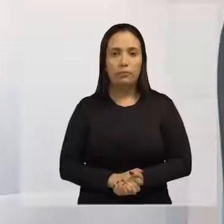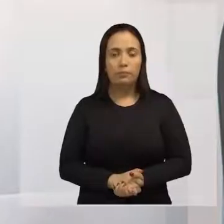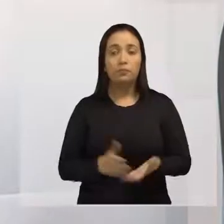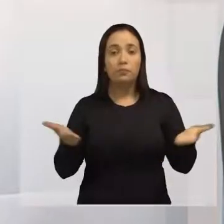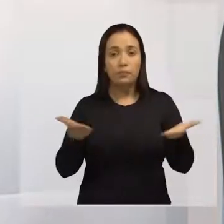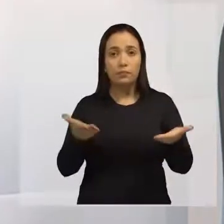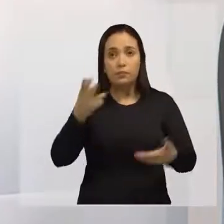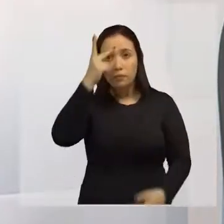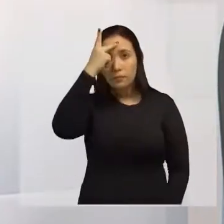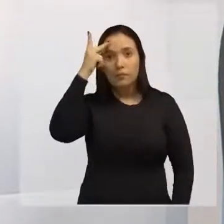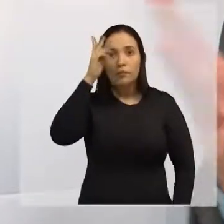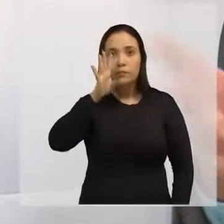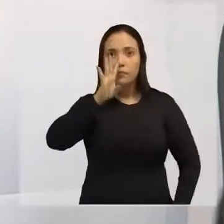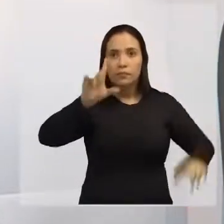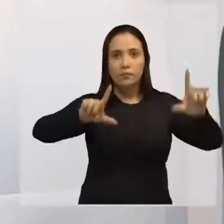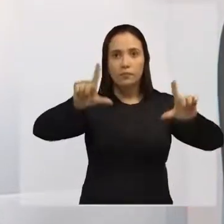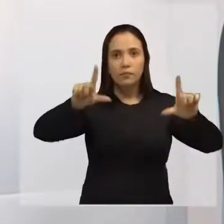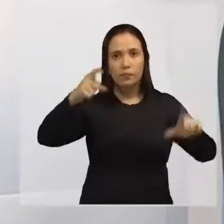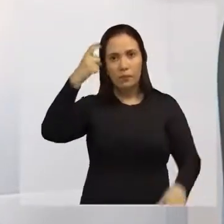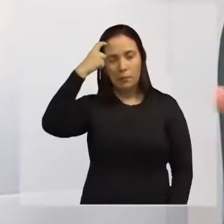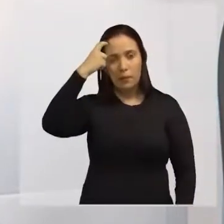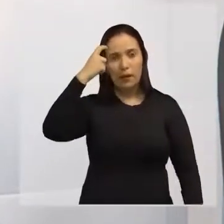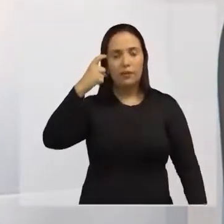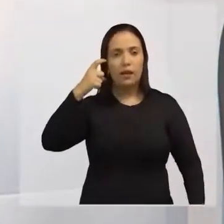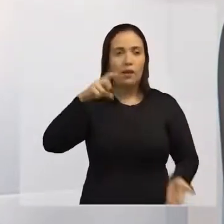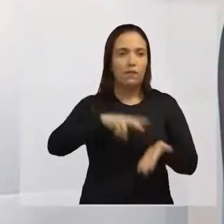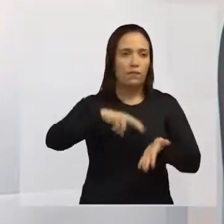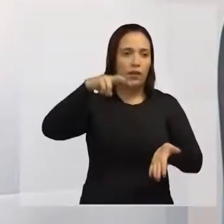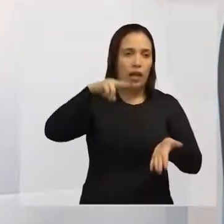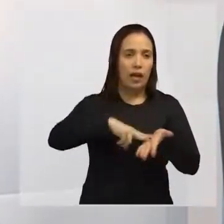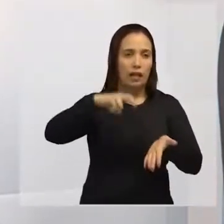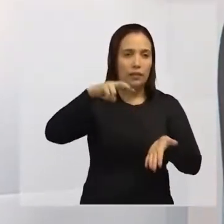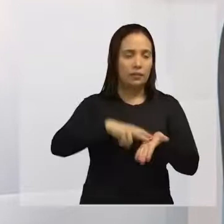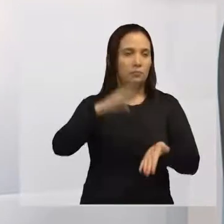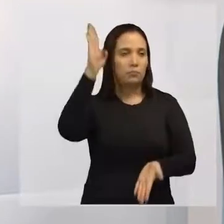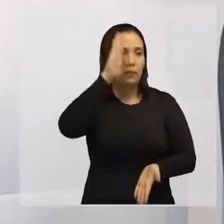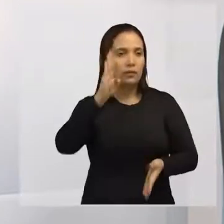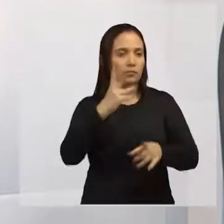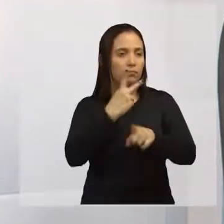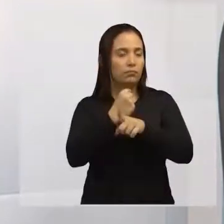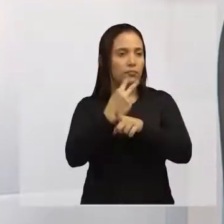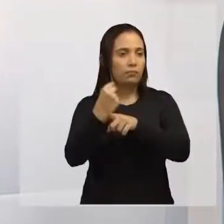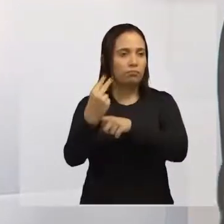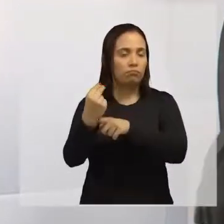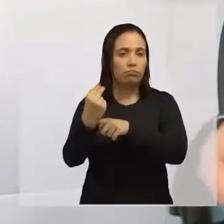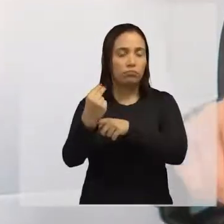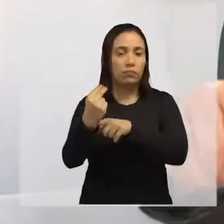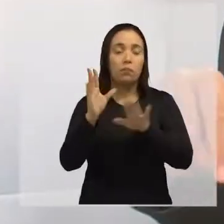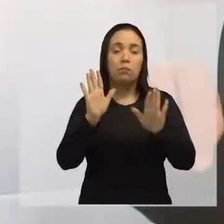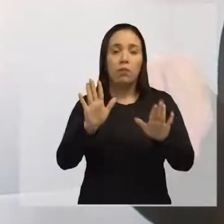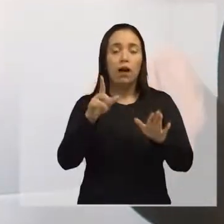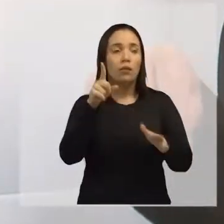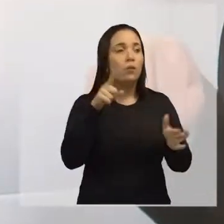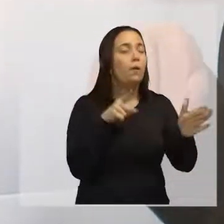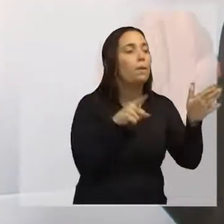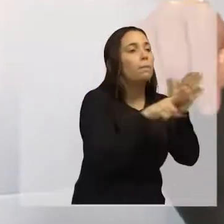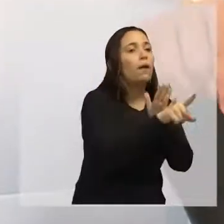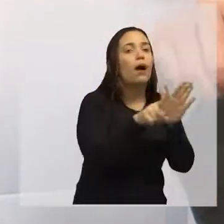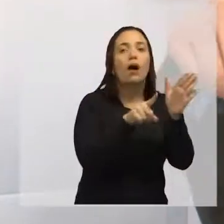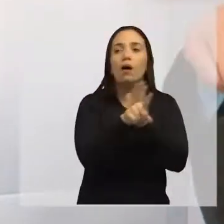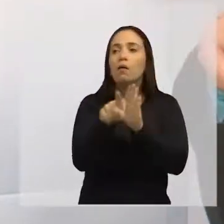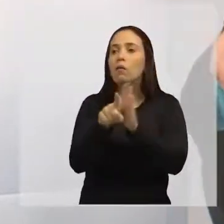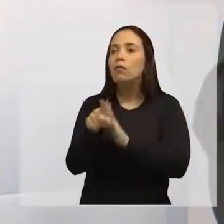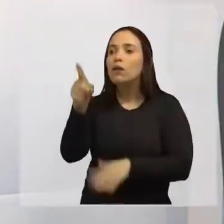está nos assistindo pode até estar feliz que o Brasil pode ter ganhado, mas em torno da casa das pessoas não